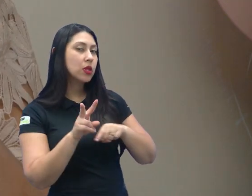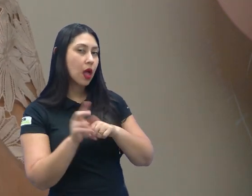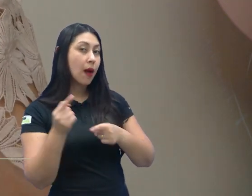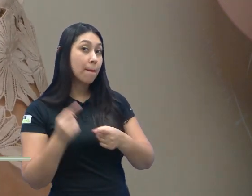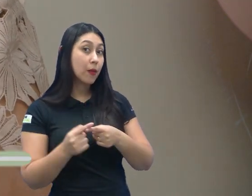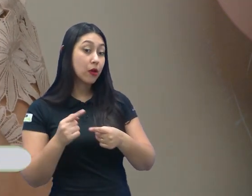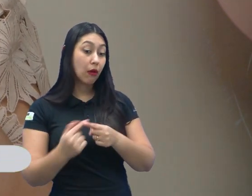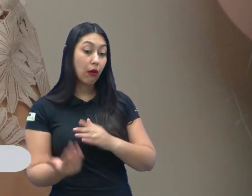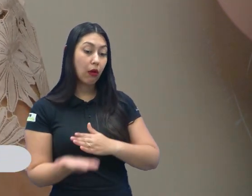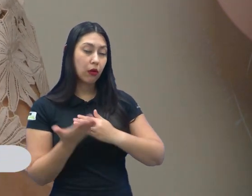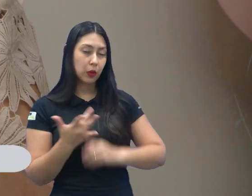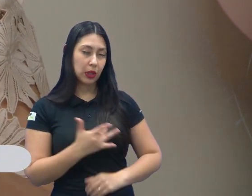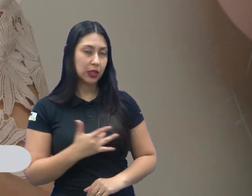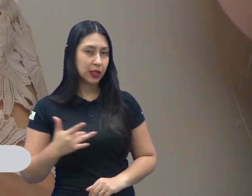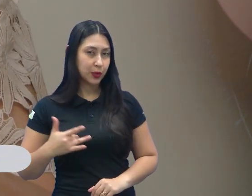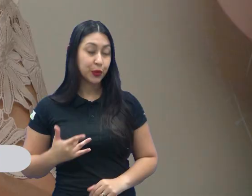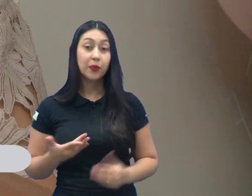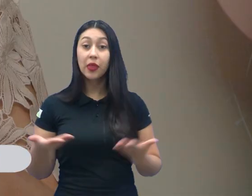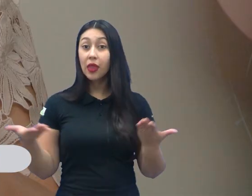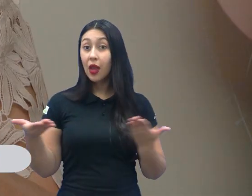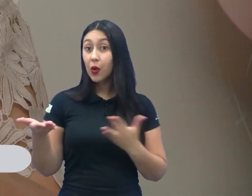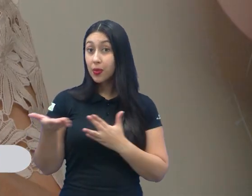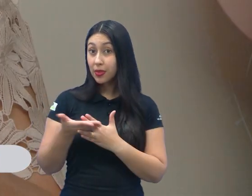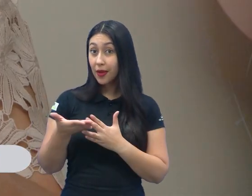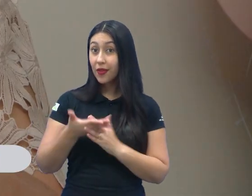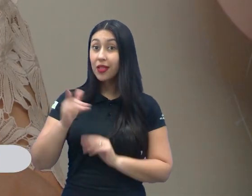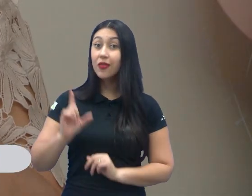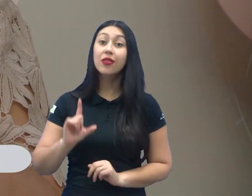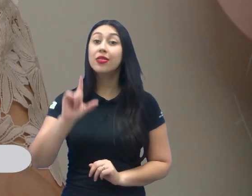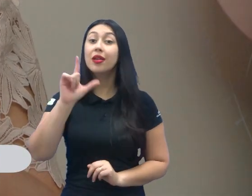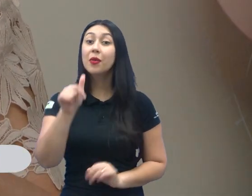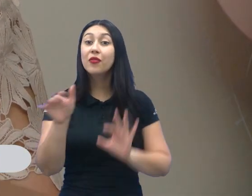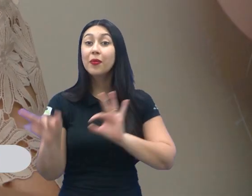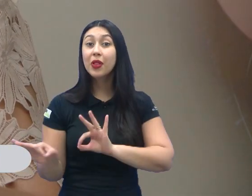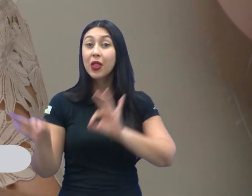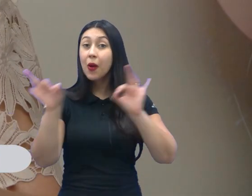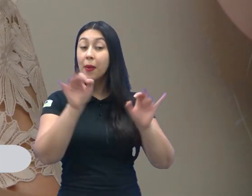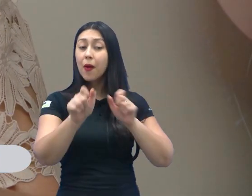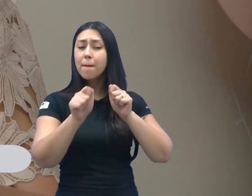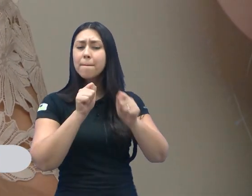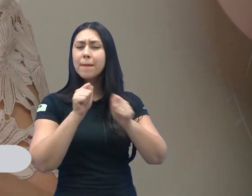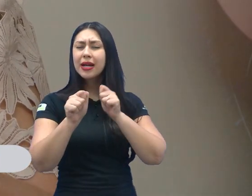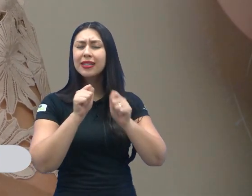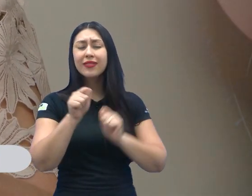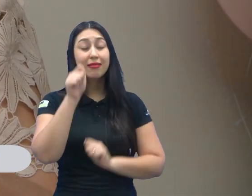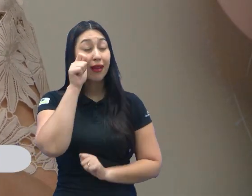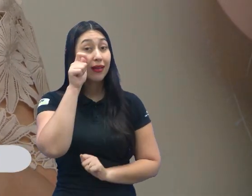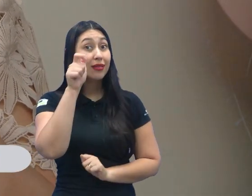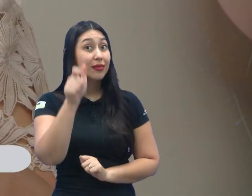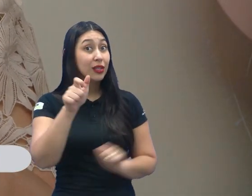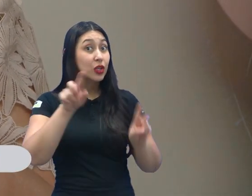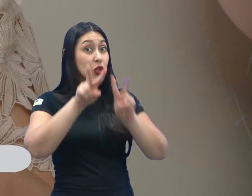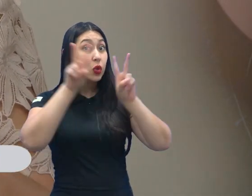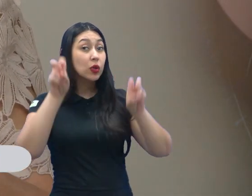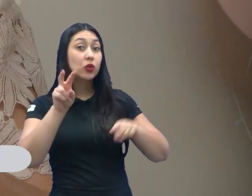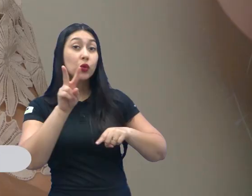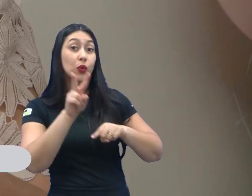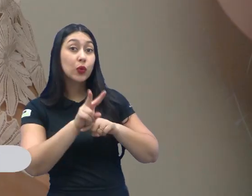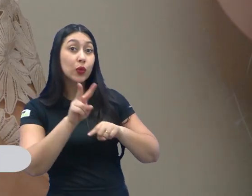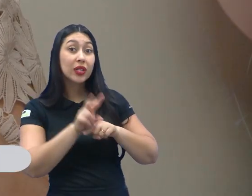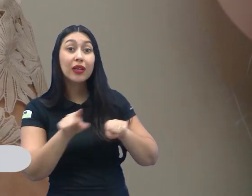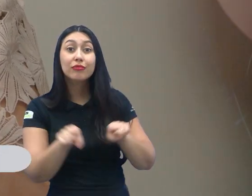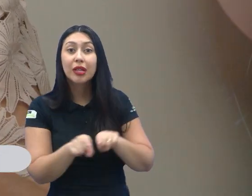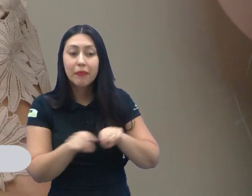saúde. Agora a gente vai para o intervalo e na volta você vai conferir uma entrevista muito interessante sobre os cuidados com as